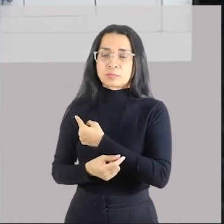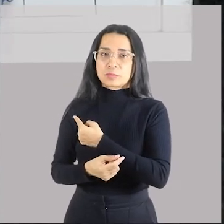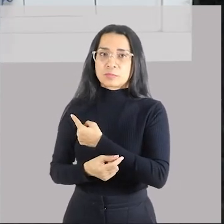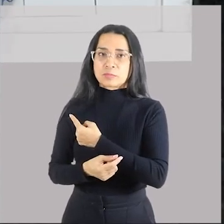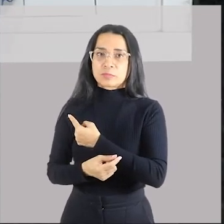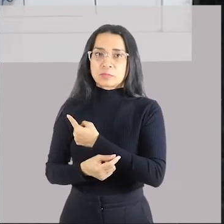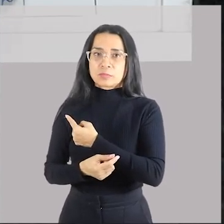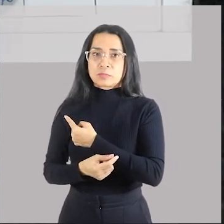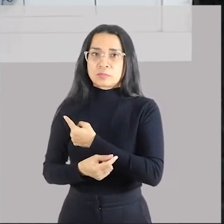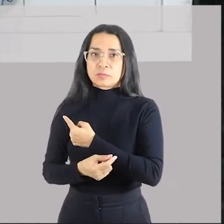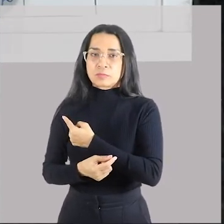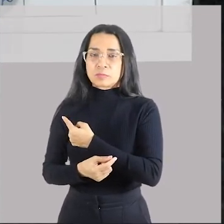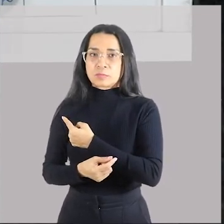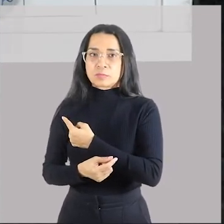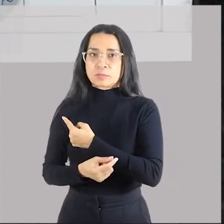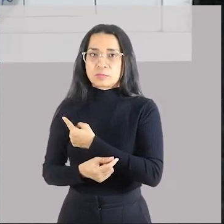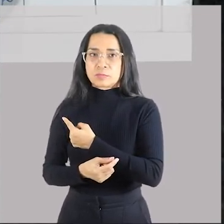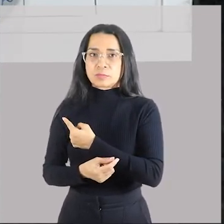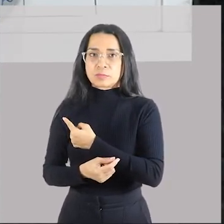Igual a L sobre 2